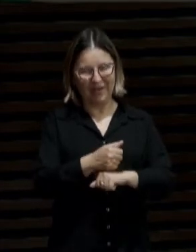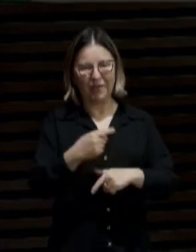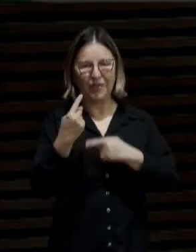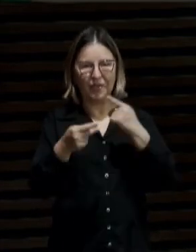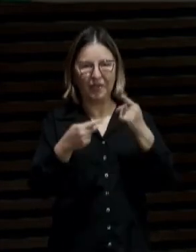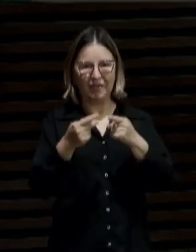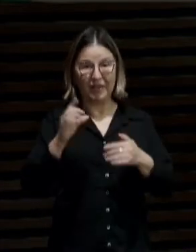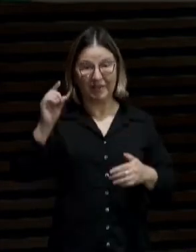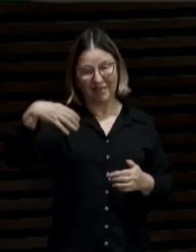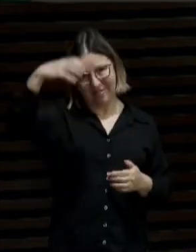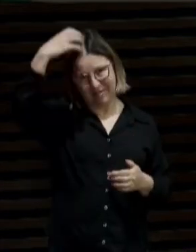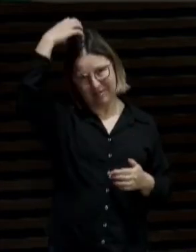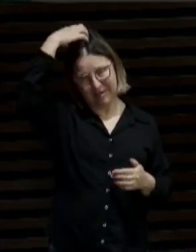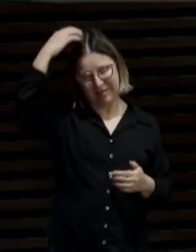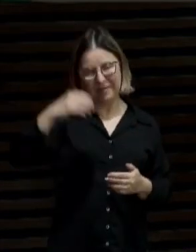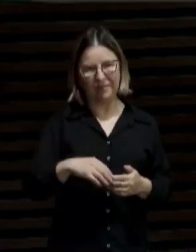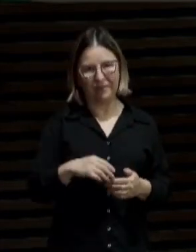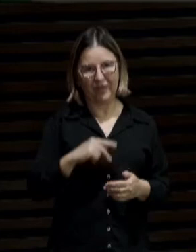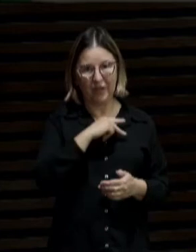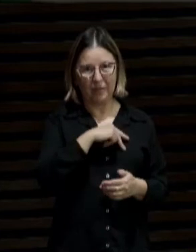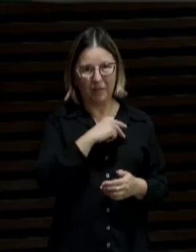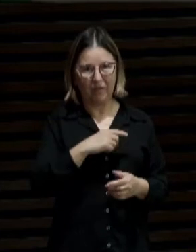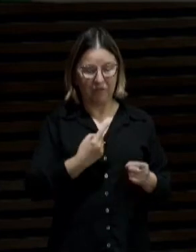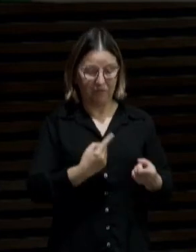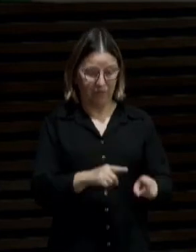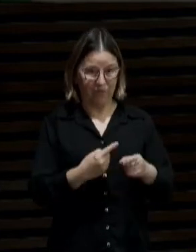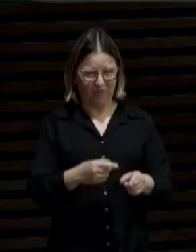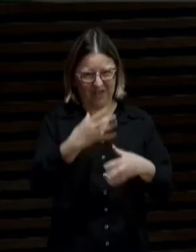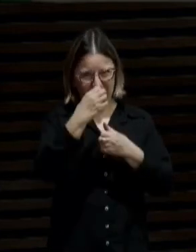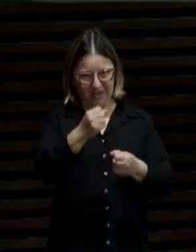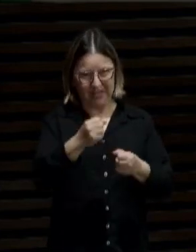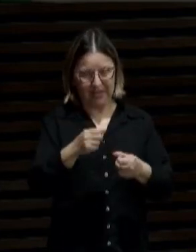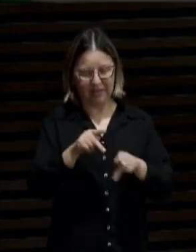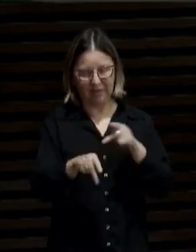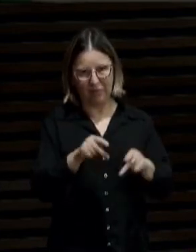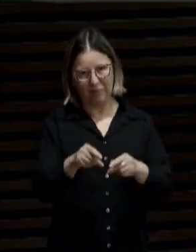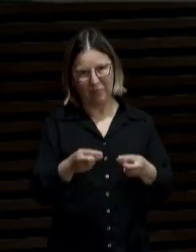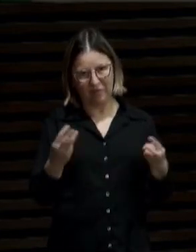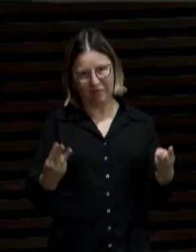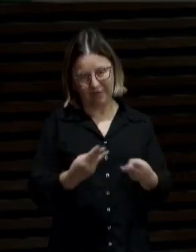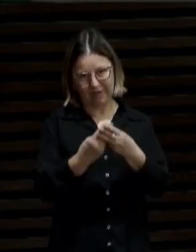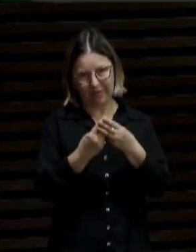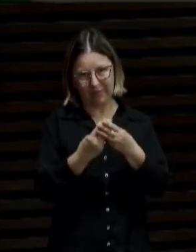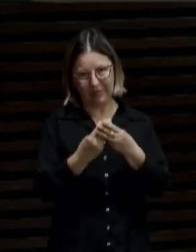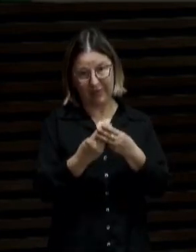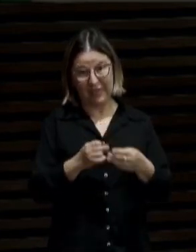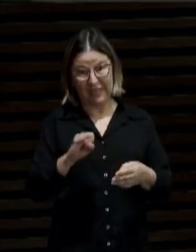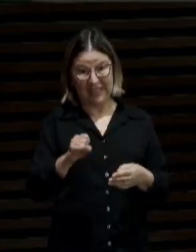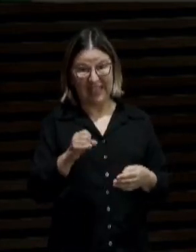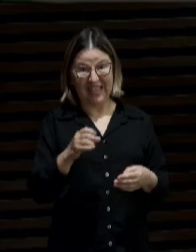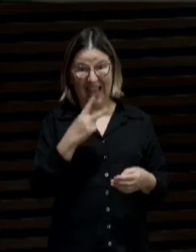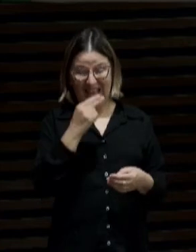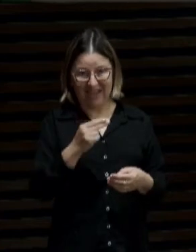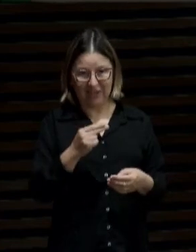Ele ataca a fortaleza dos judeus. Se Abraão não podia ser justificado por suas obras, então ninguém